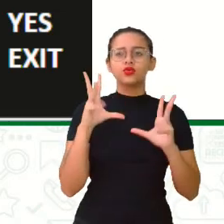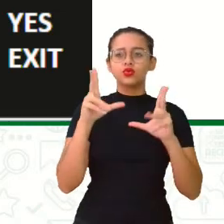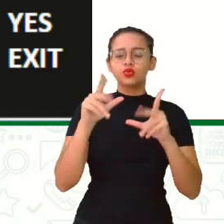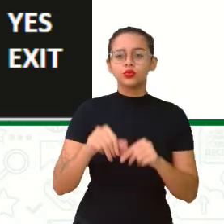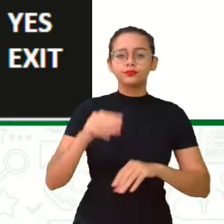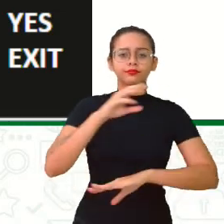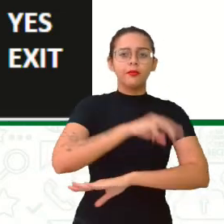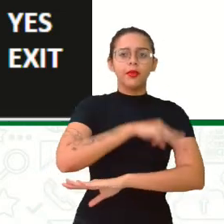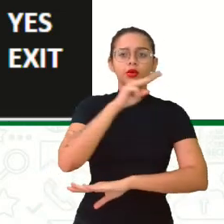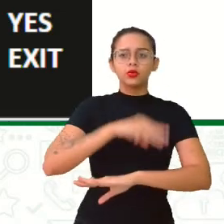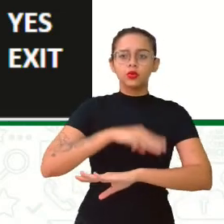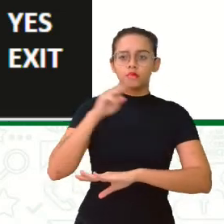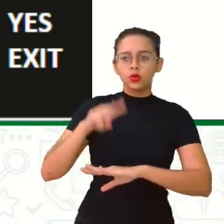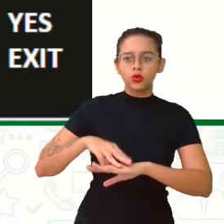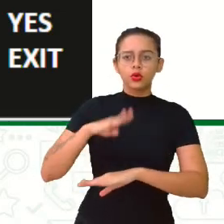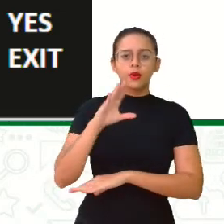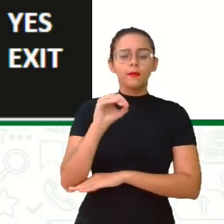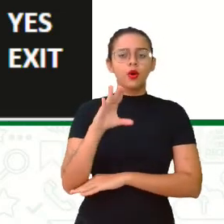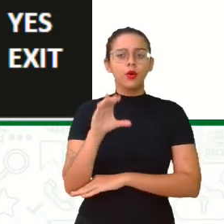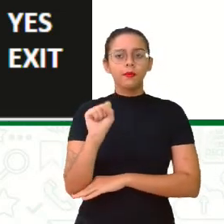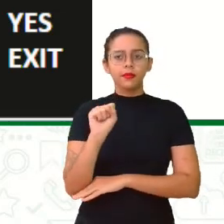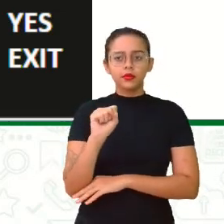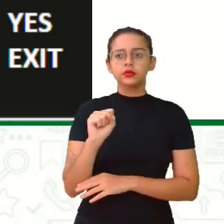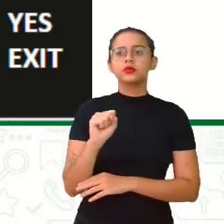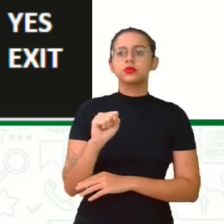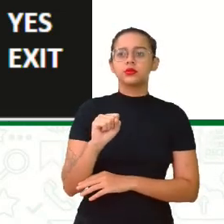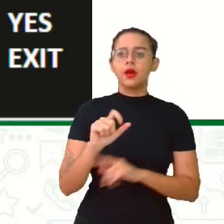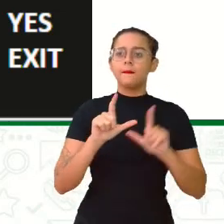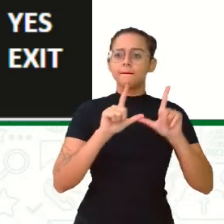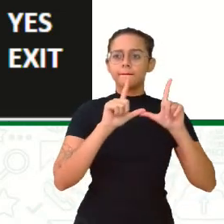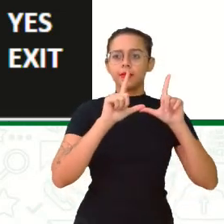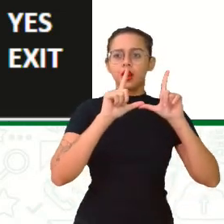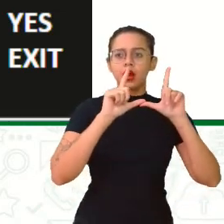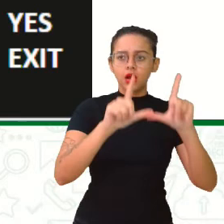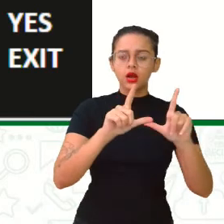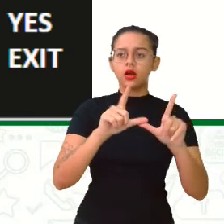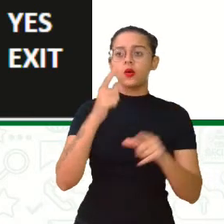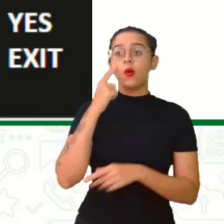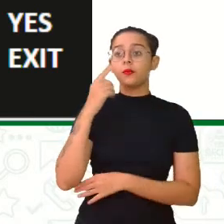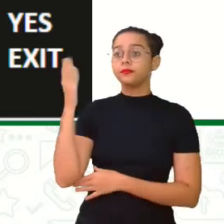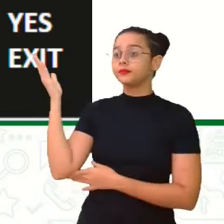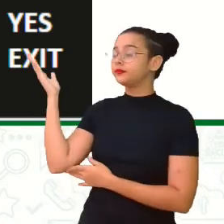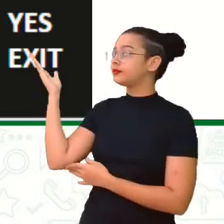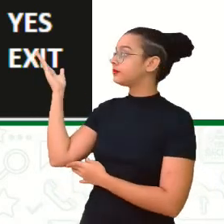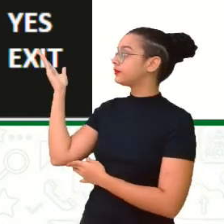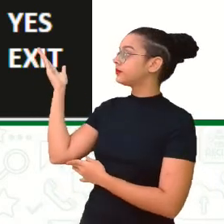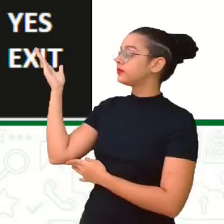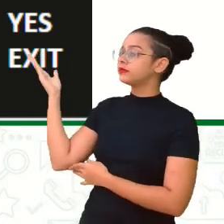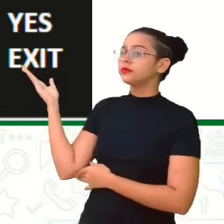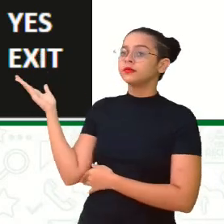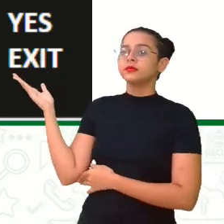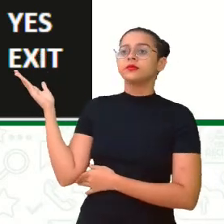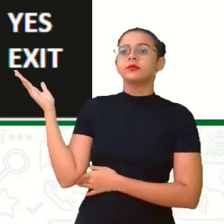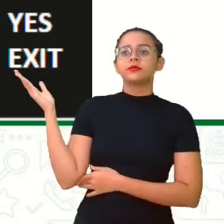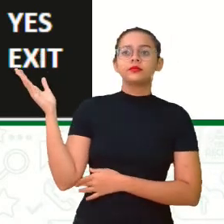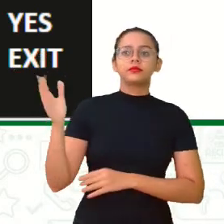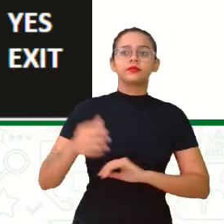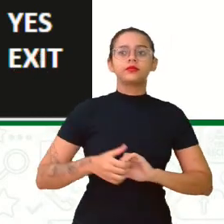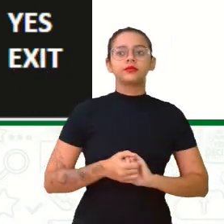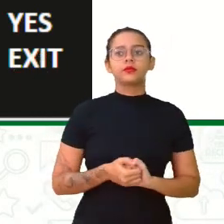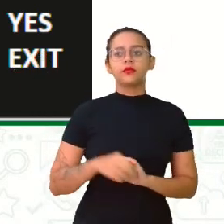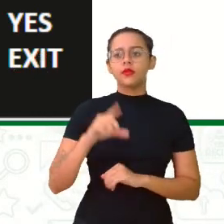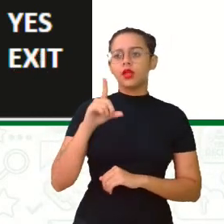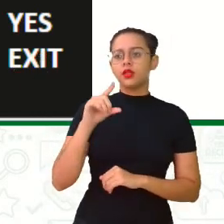né? O McDonald's, Bob's, placas, check-in, check-out, delivery, né? Muito acentuada